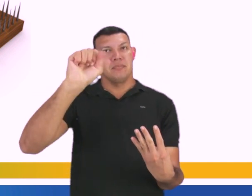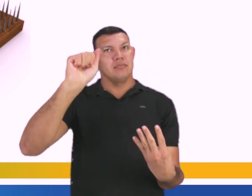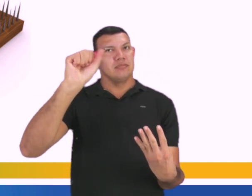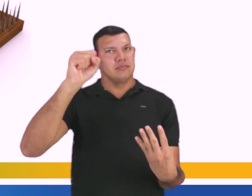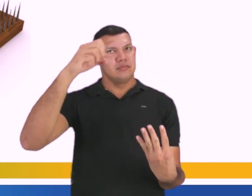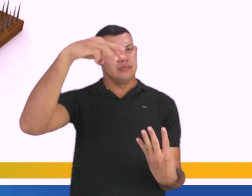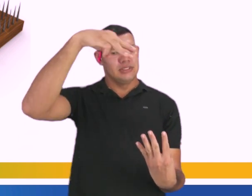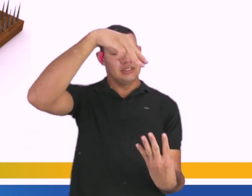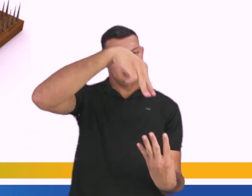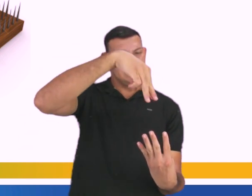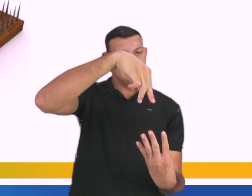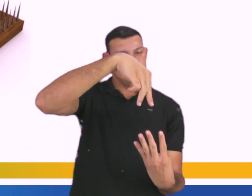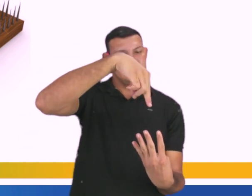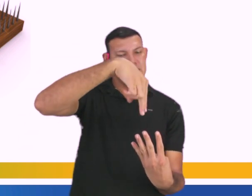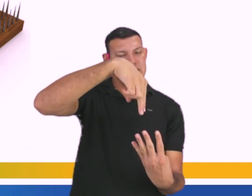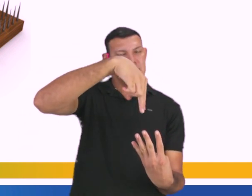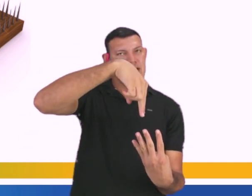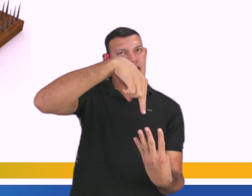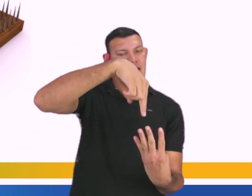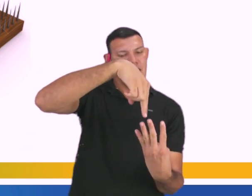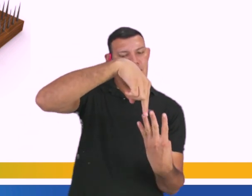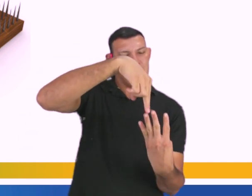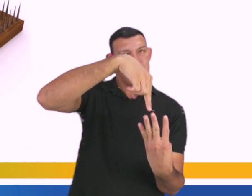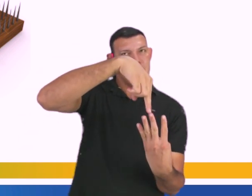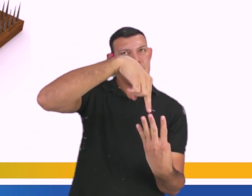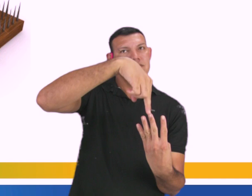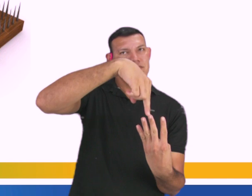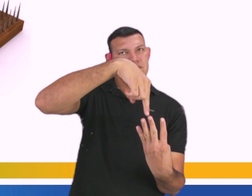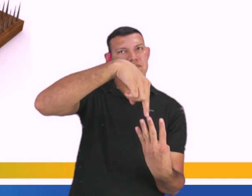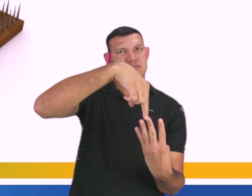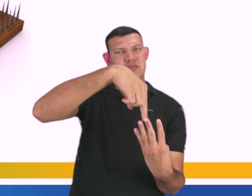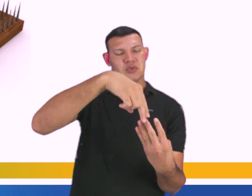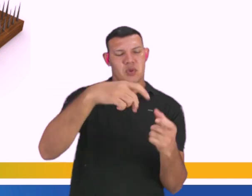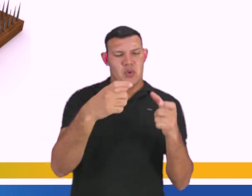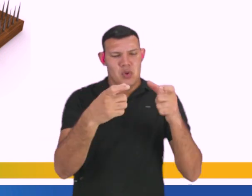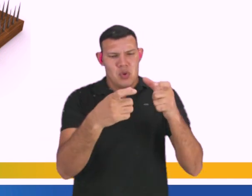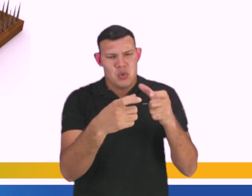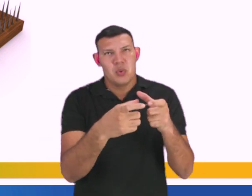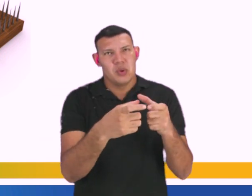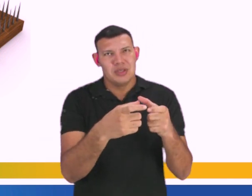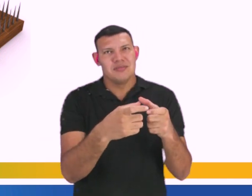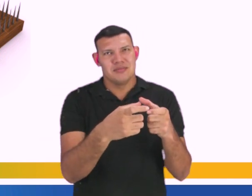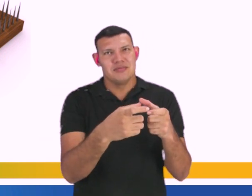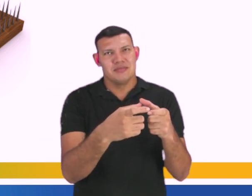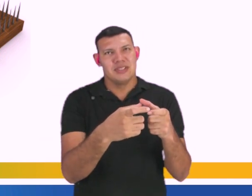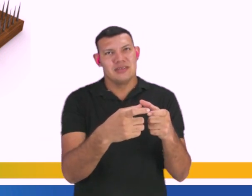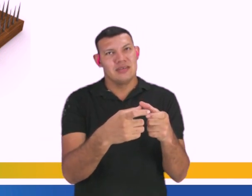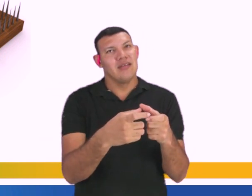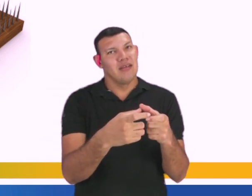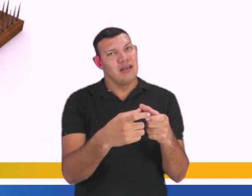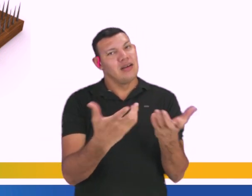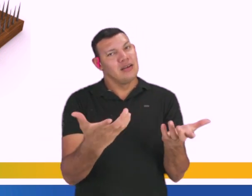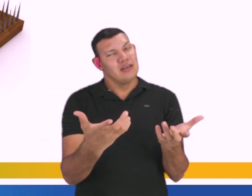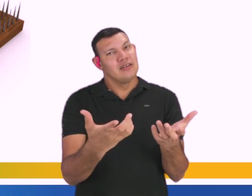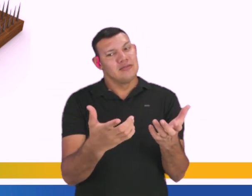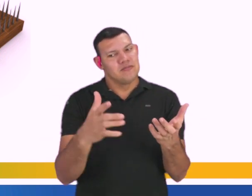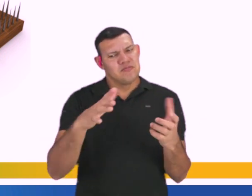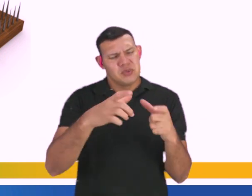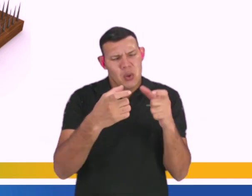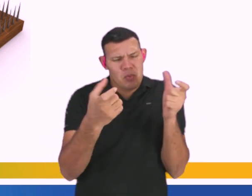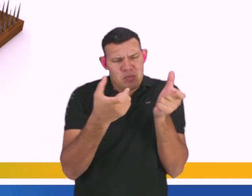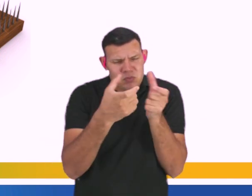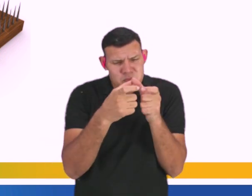estar sendo aplicada ou distribuída em uma superfície muito pequena, que seria somente a superfície dos pés, uma área ali